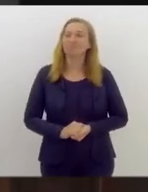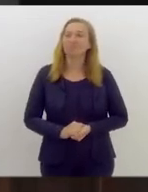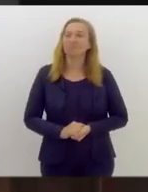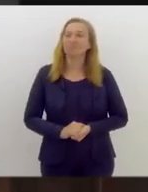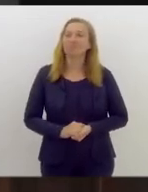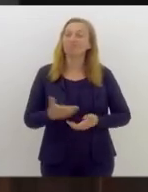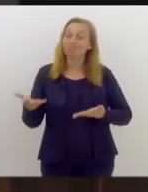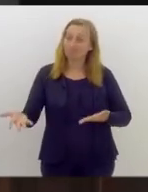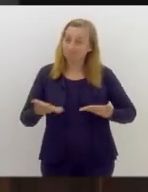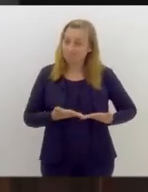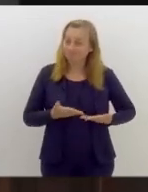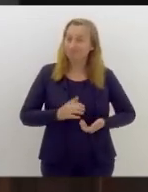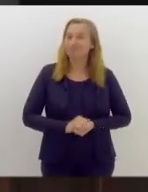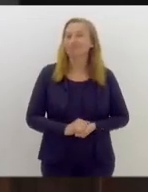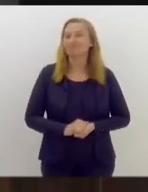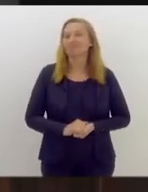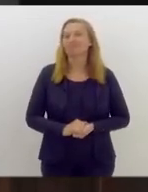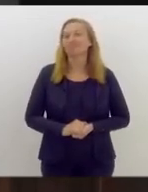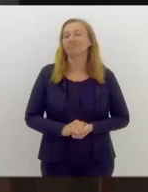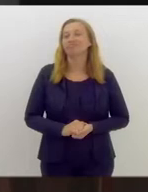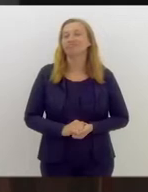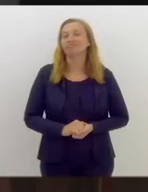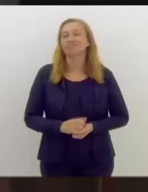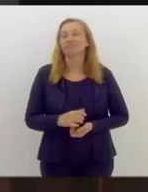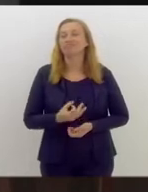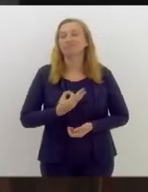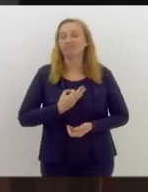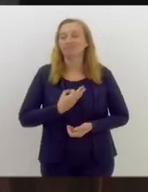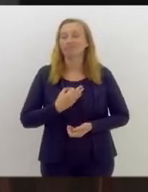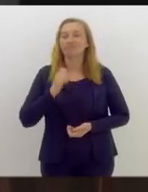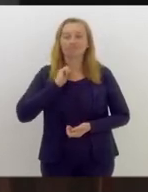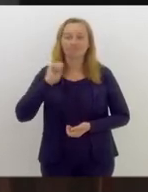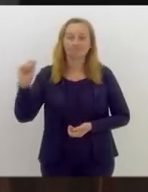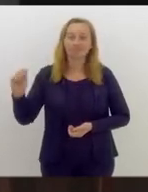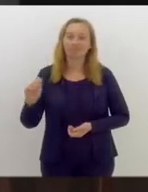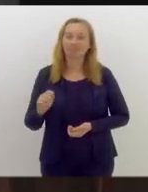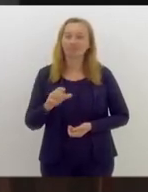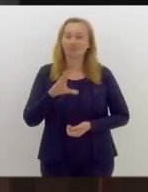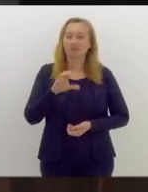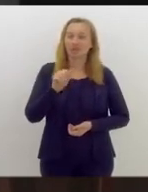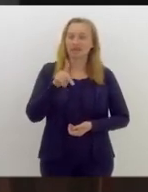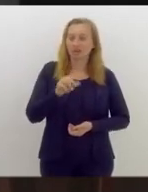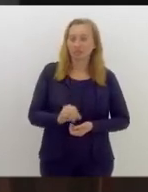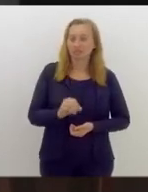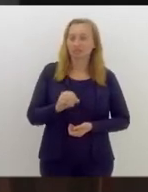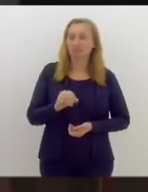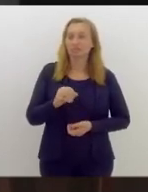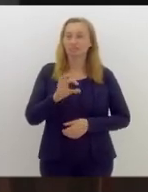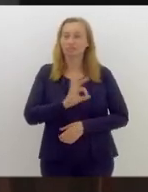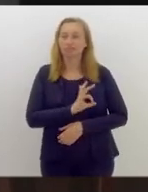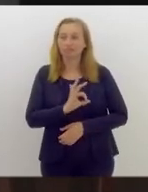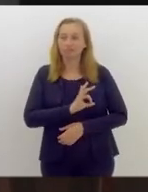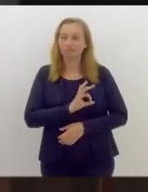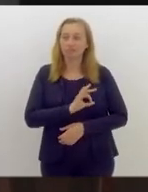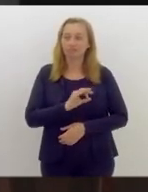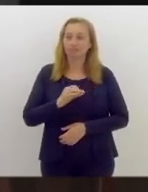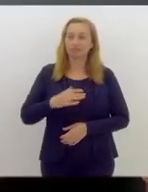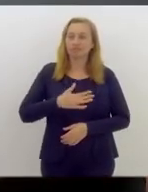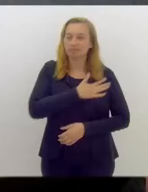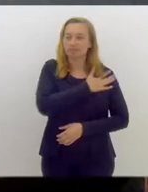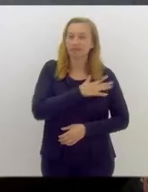quero convidar para receber a medalha a cabo da Polícia Militar, Débora da Costa